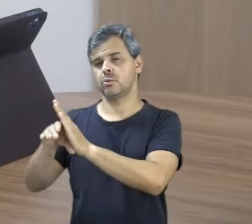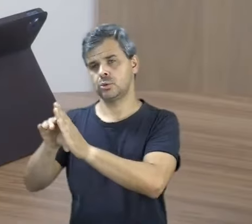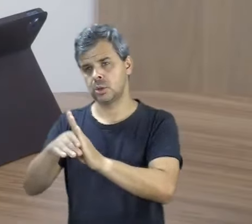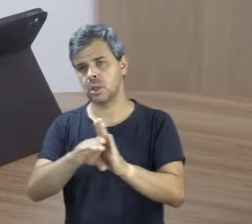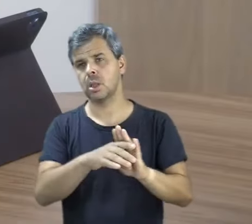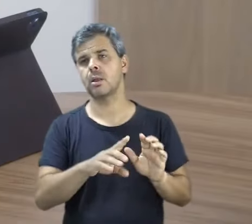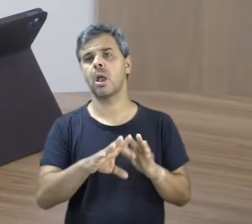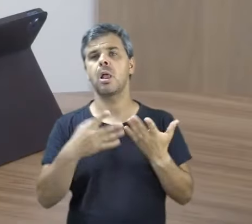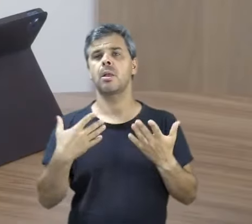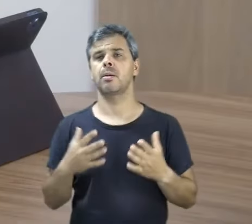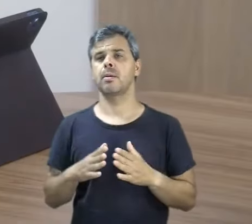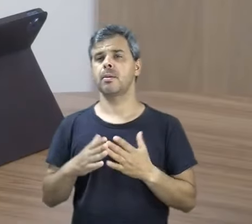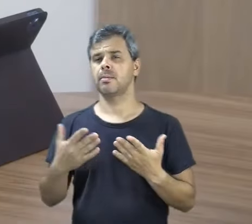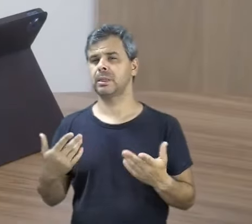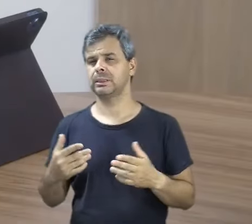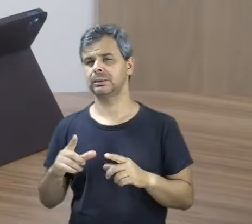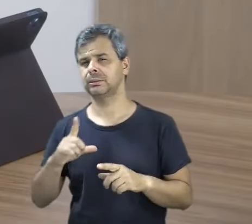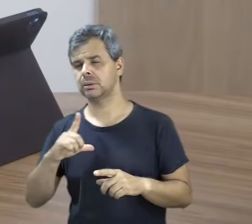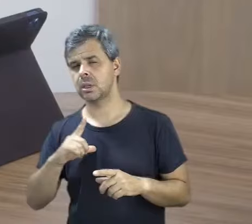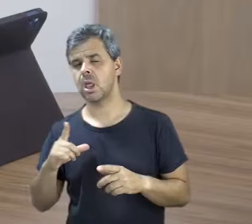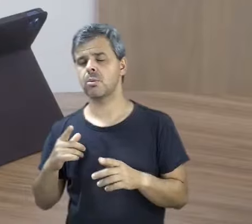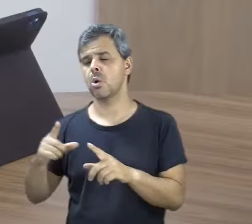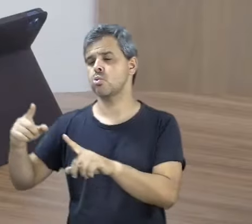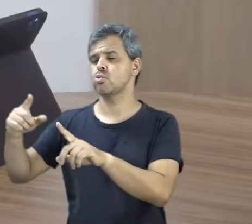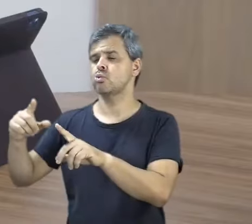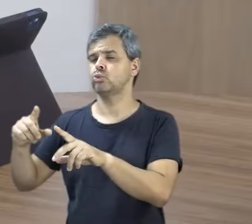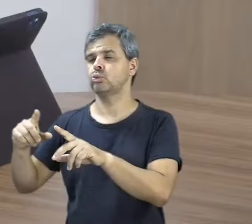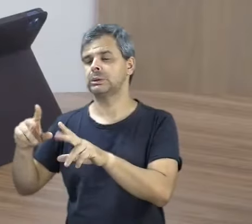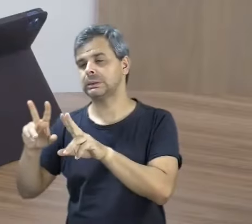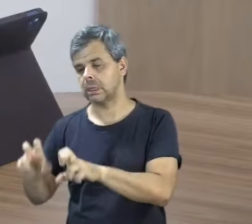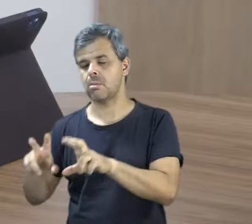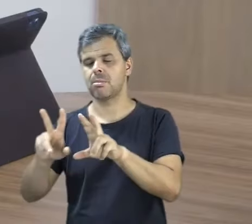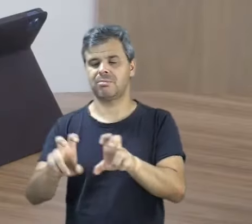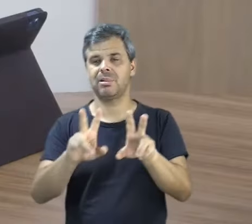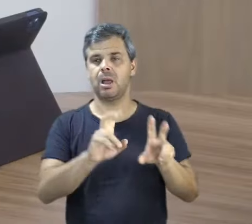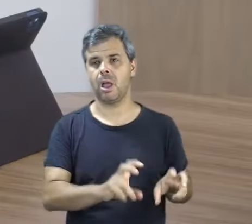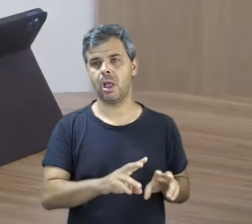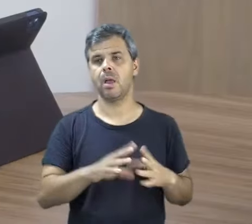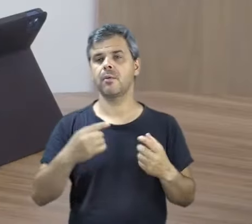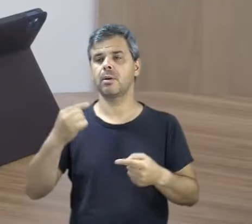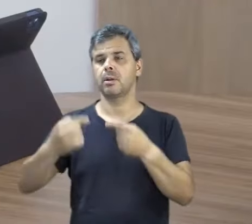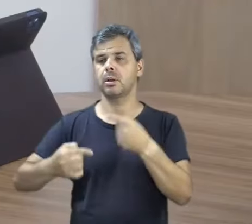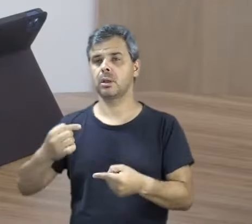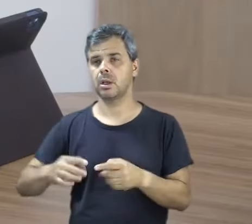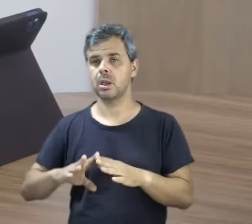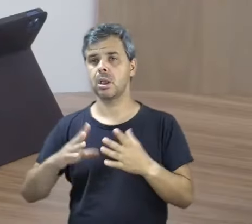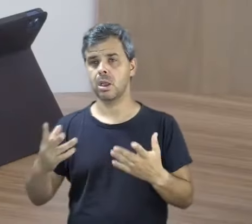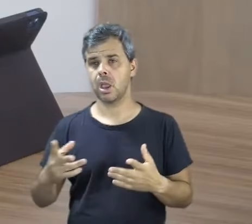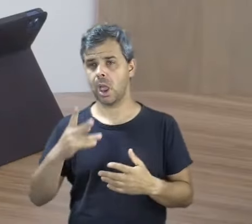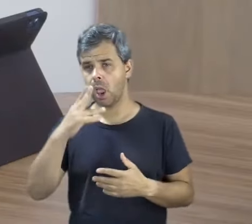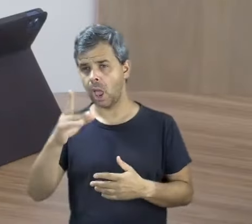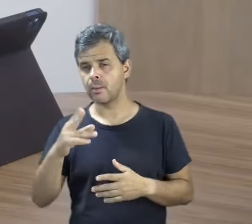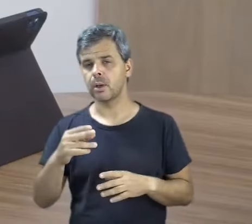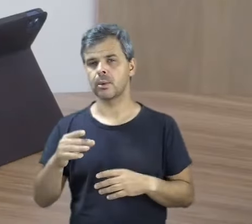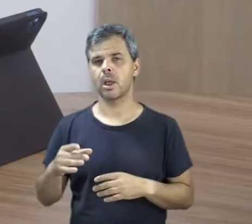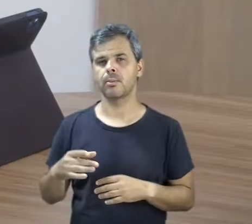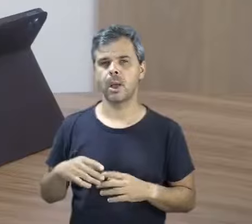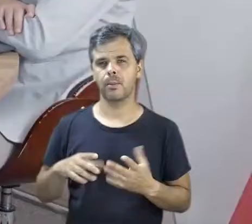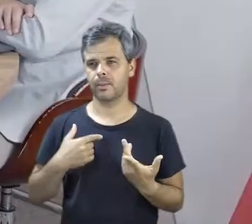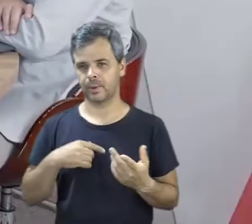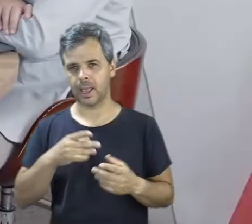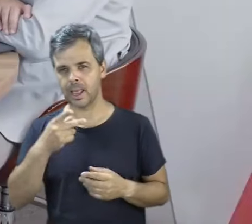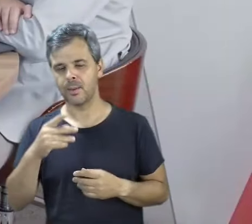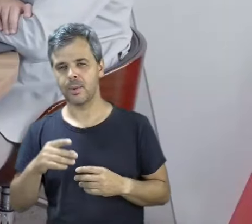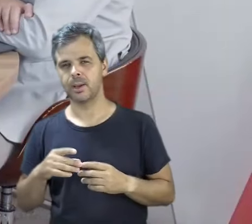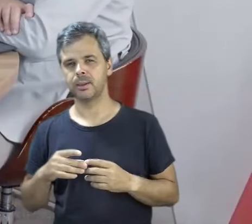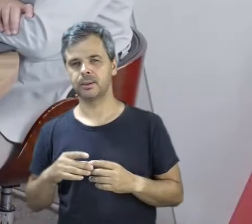conceitualizado, enfim. Então, tem alguns tópicos que eu acho que é importante a gente trazer aqui, que foram debatidos, e aí eu trouxe uma colinha, né, para não errar muito,